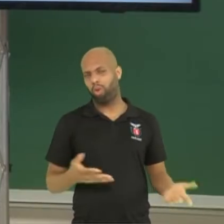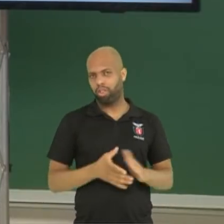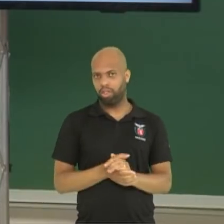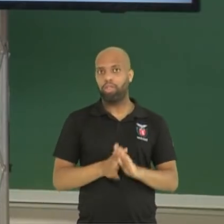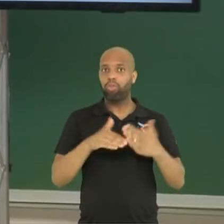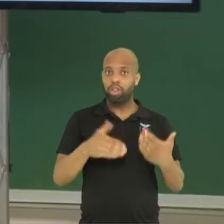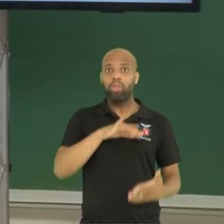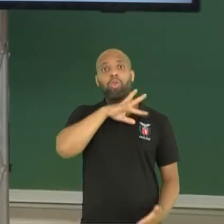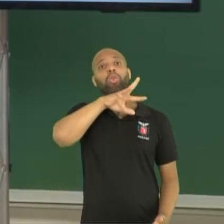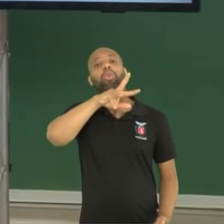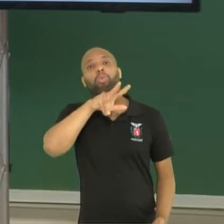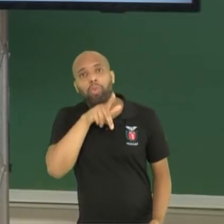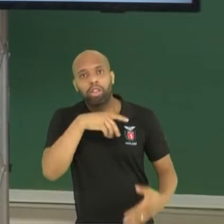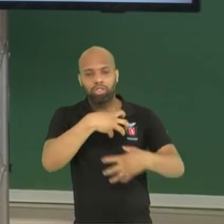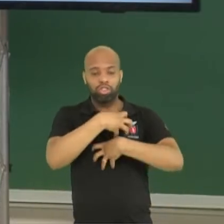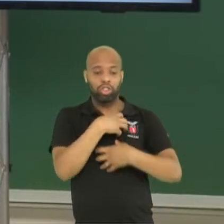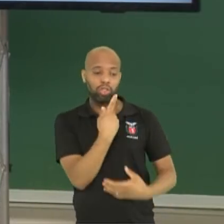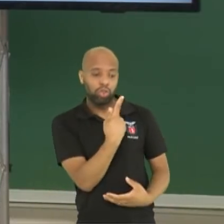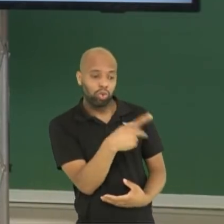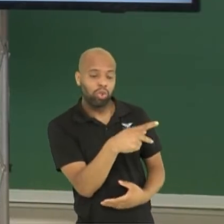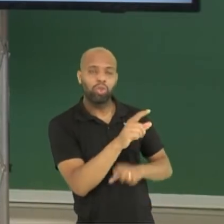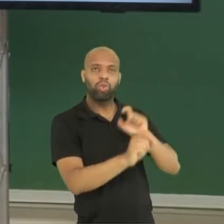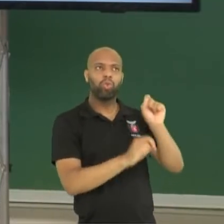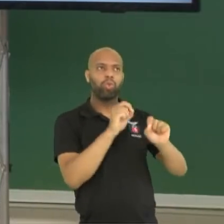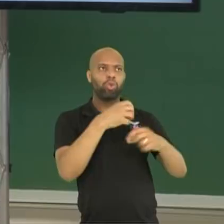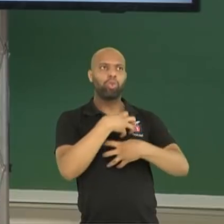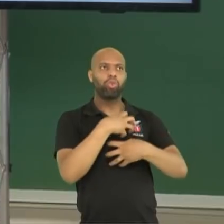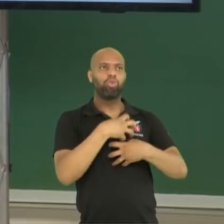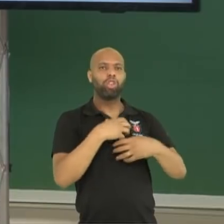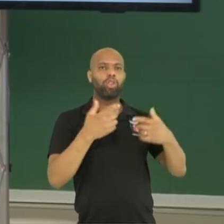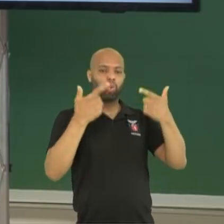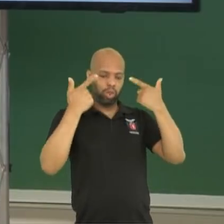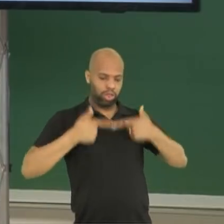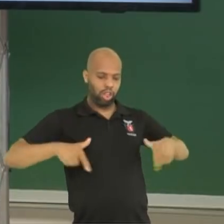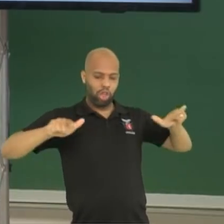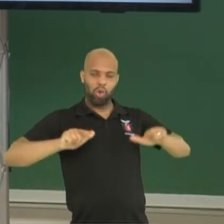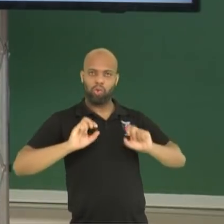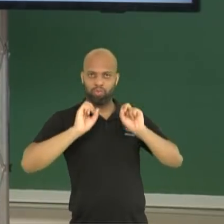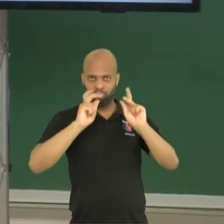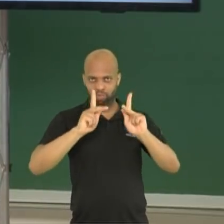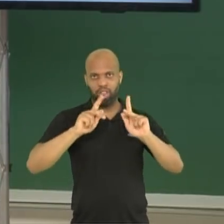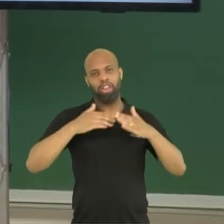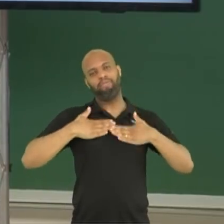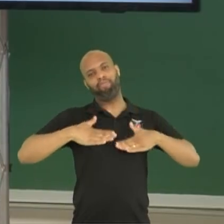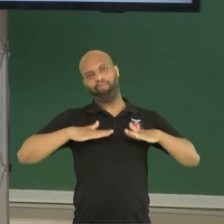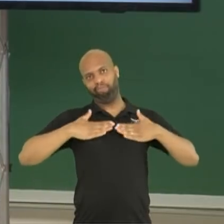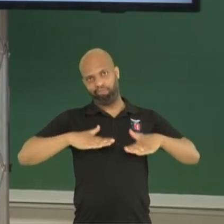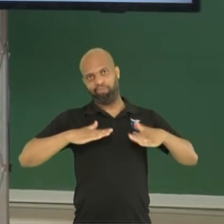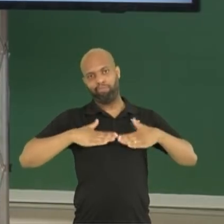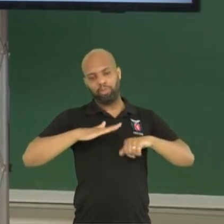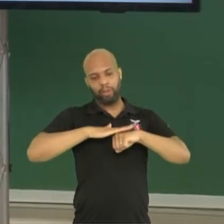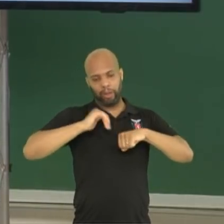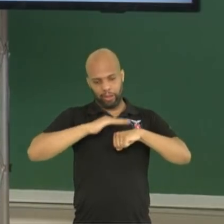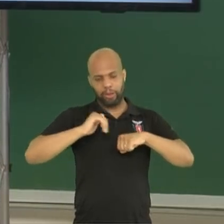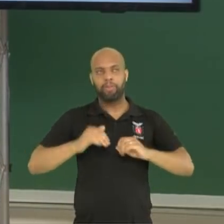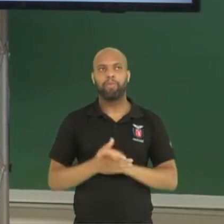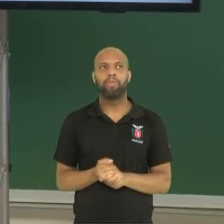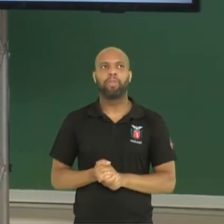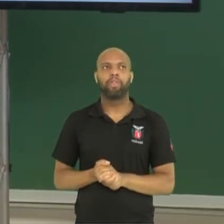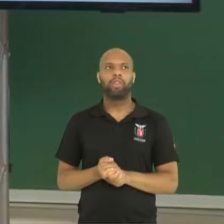Então, os animais, eles agem de uma forma mais neutra, né? De uma forma mais agradável, mais carinhosa, tá